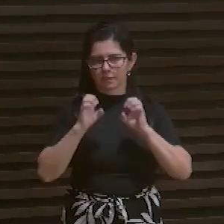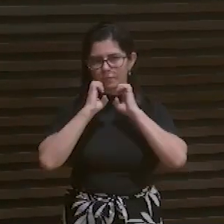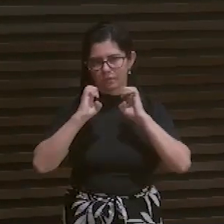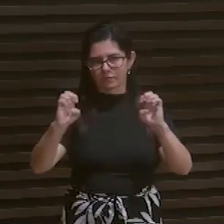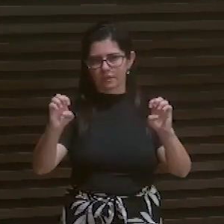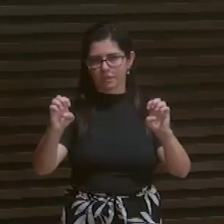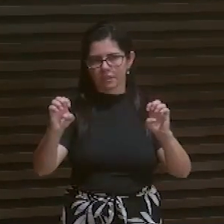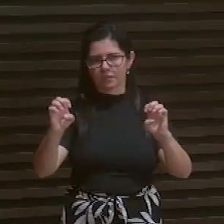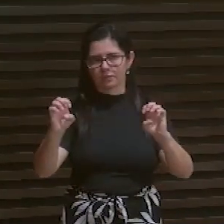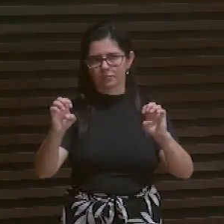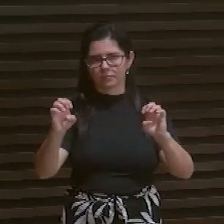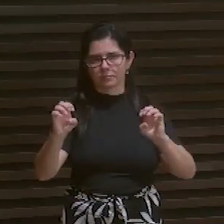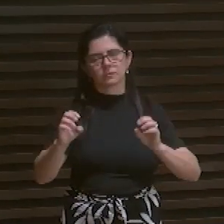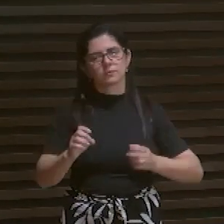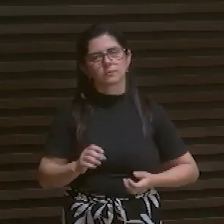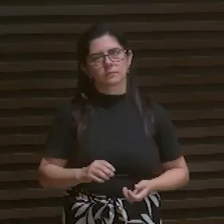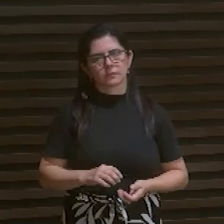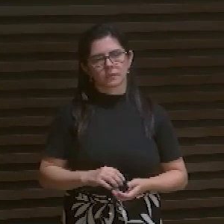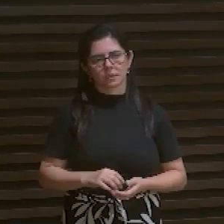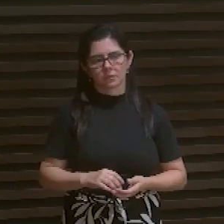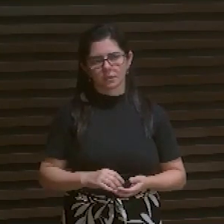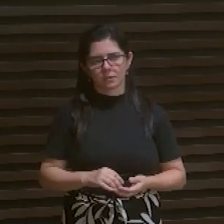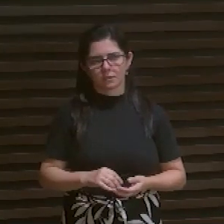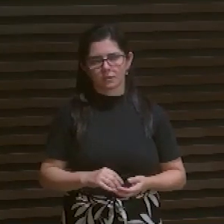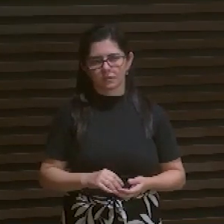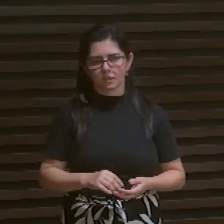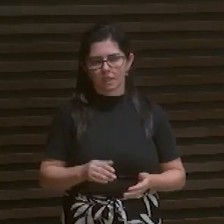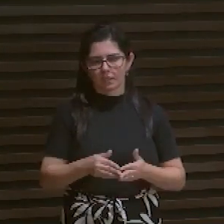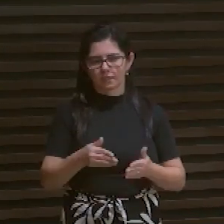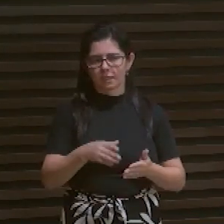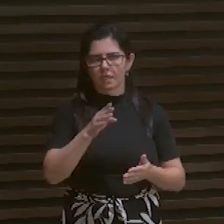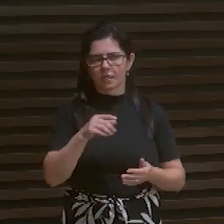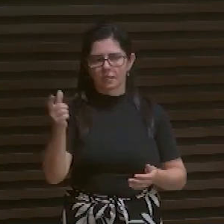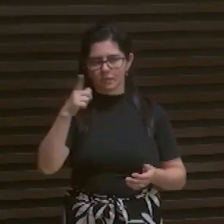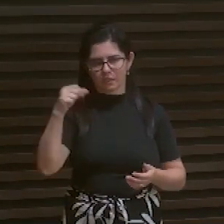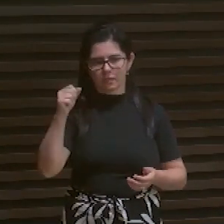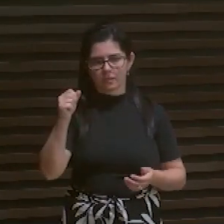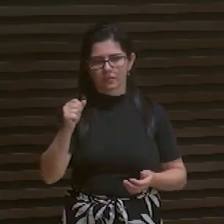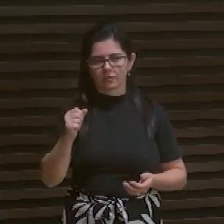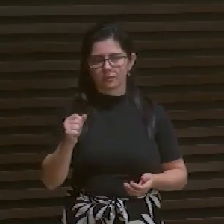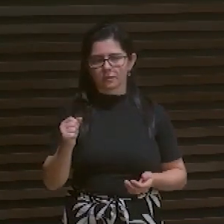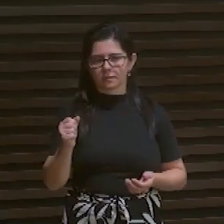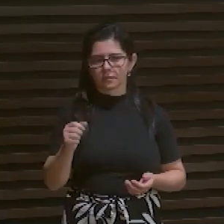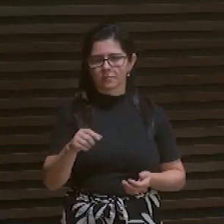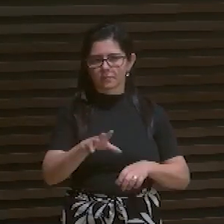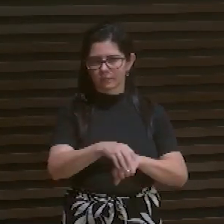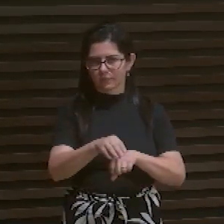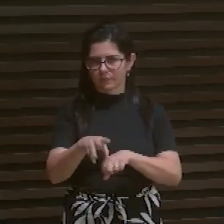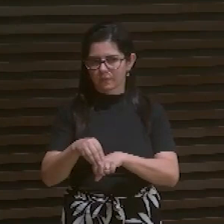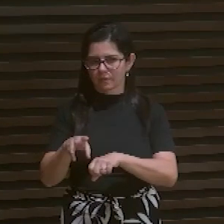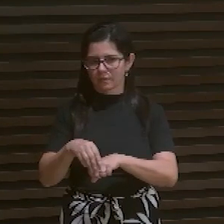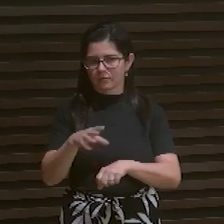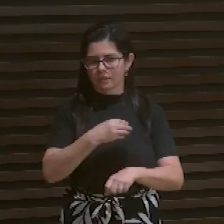e do conhecimento do Filho de Deus, atingindo a medida da plenitude de Cristo. Então, esse texto aqui,